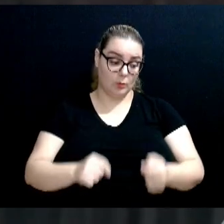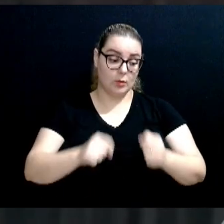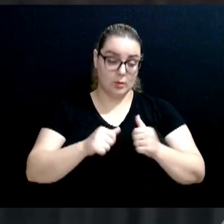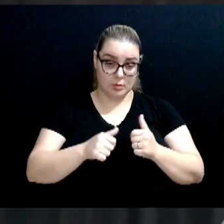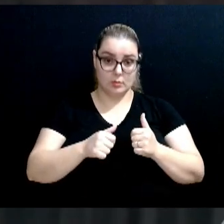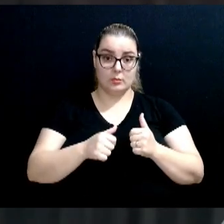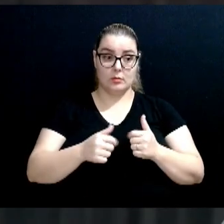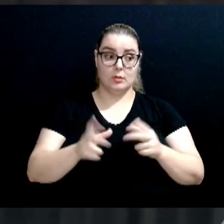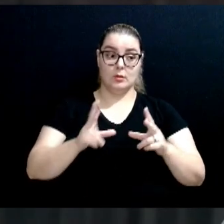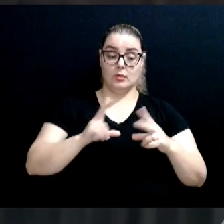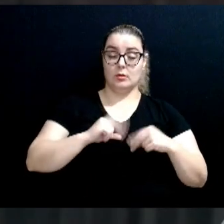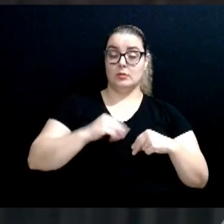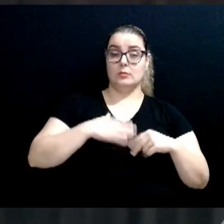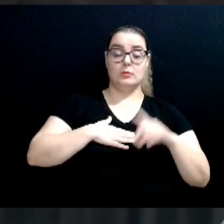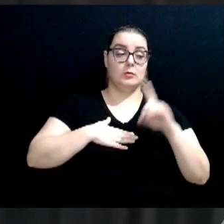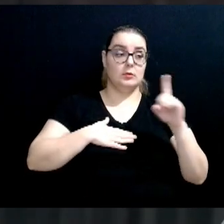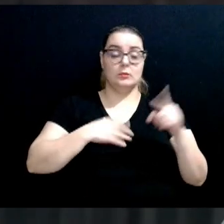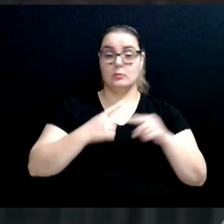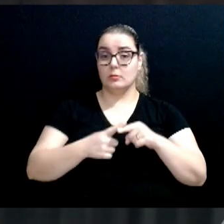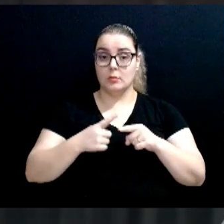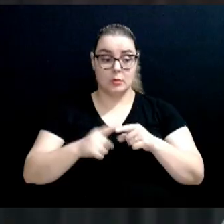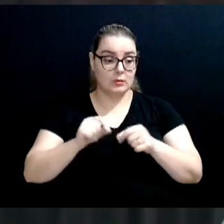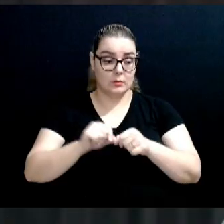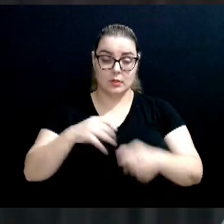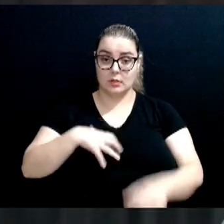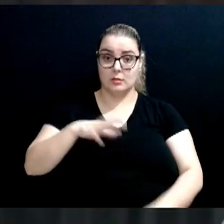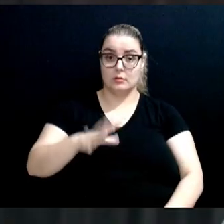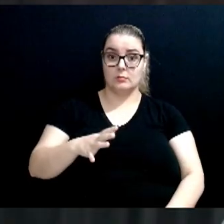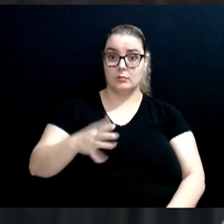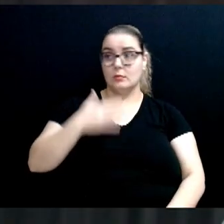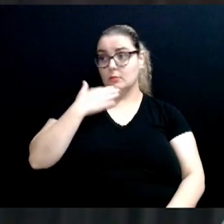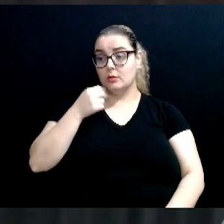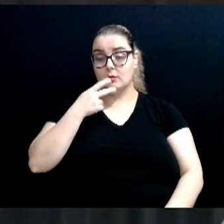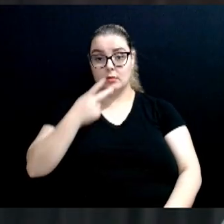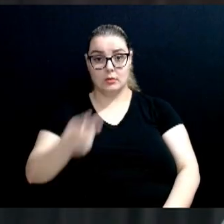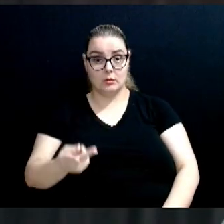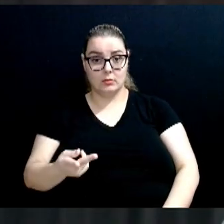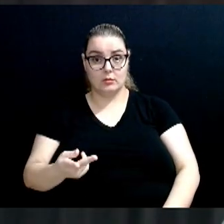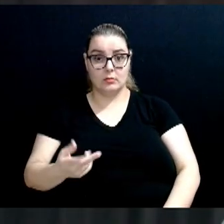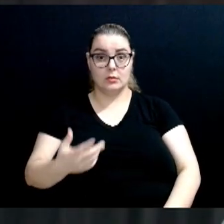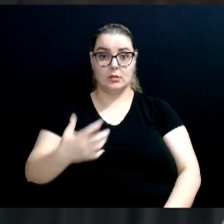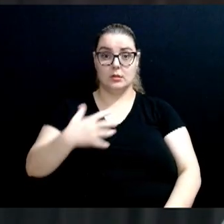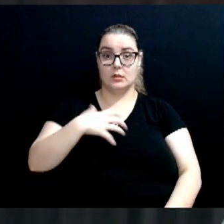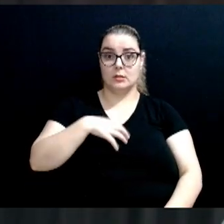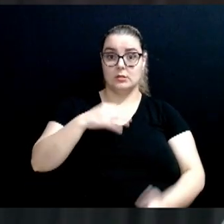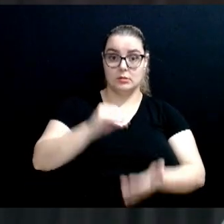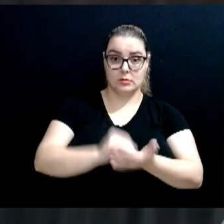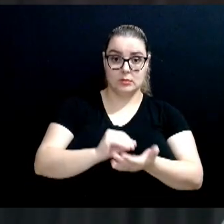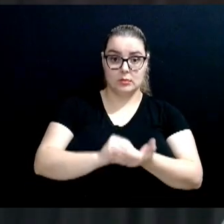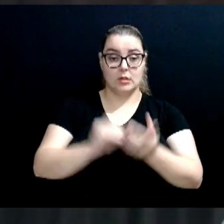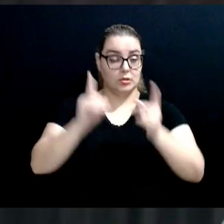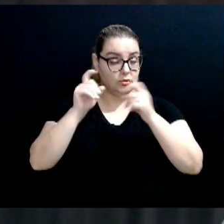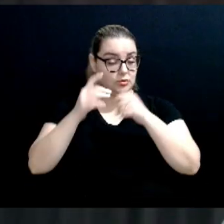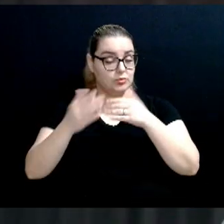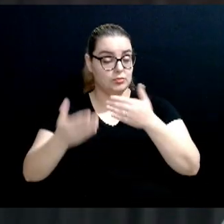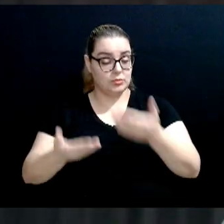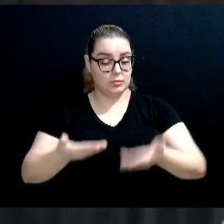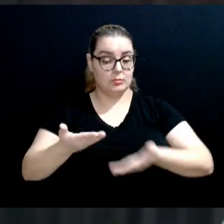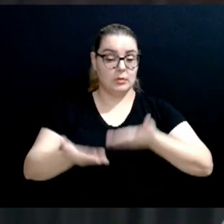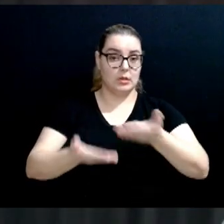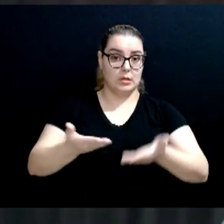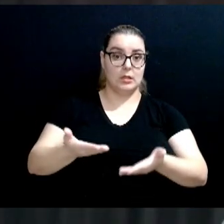céu, por que ela faz isso? Não é melhor falar, então, que ela está sentindo falta? É muito difícil para quem vive uma